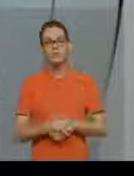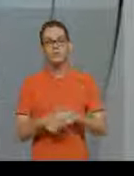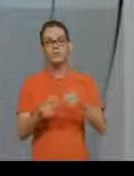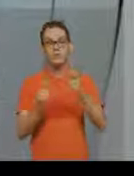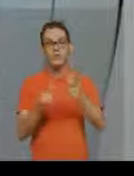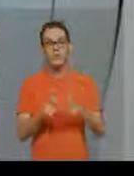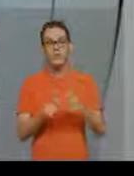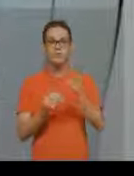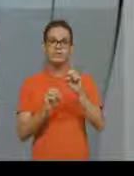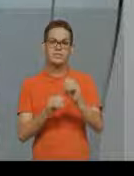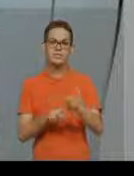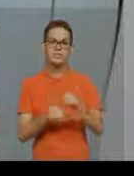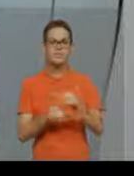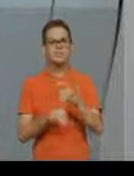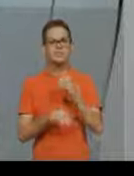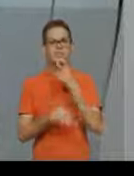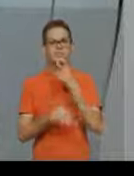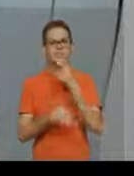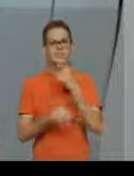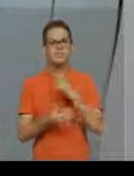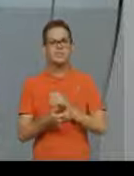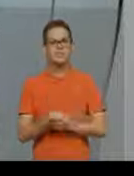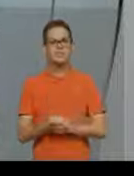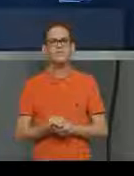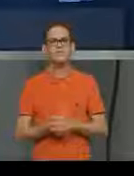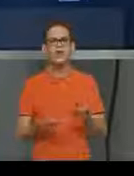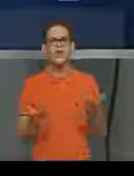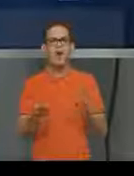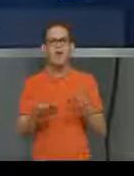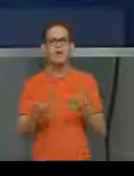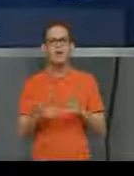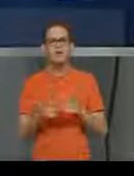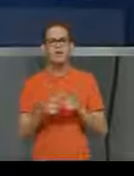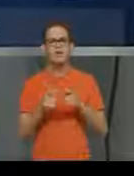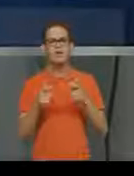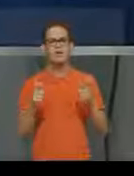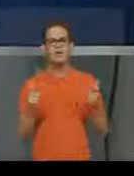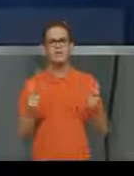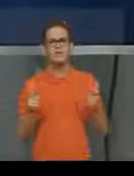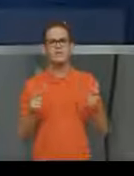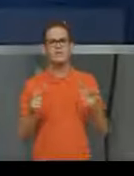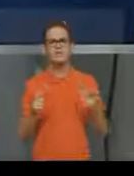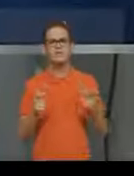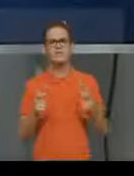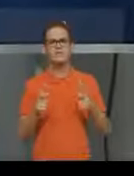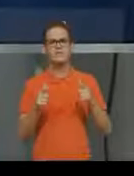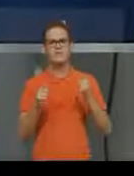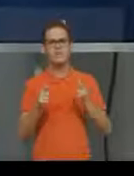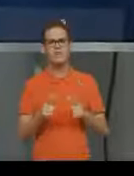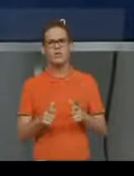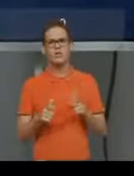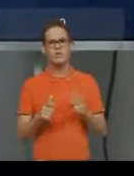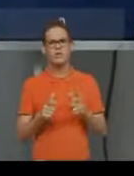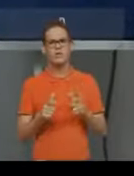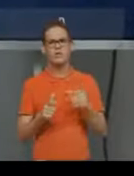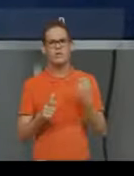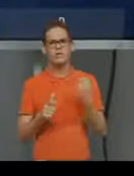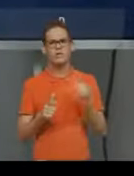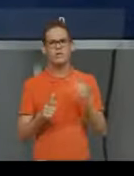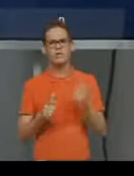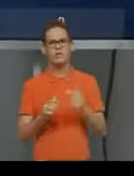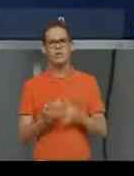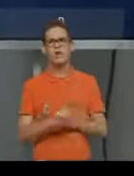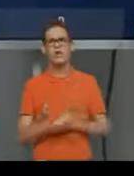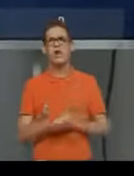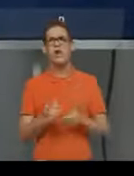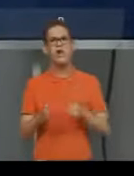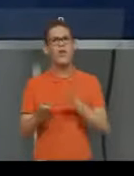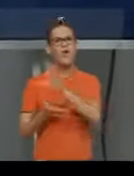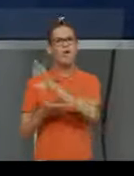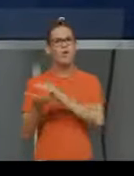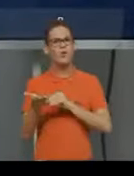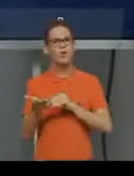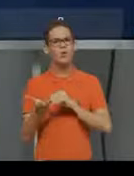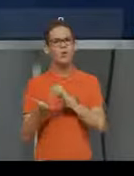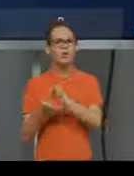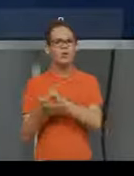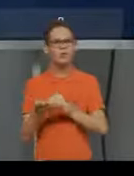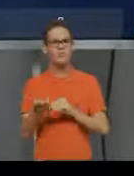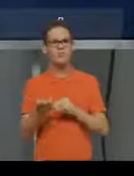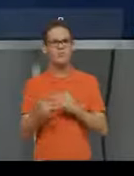inglês. Sim. E hoje está cada vez mais... Mas em lugar que nem tem inglês, a pessoa já... Então é uma imitação,